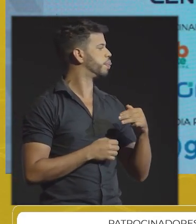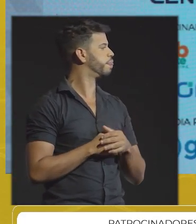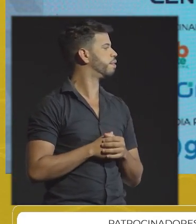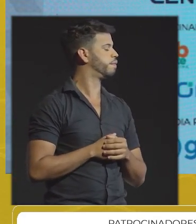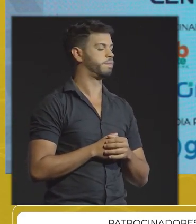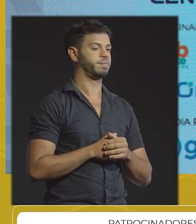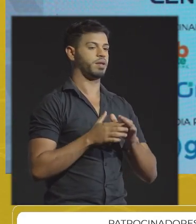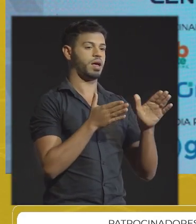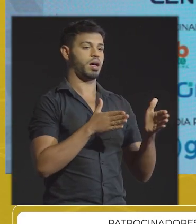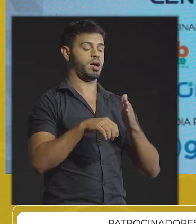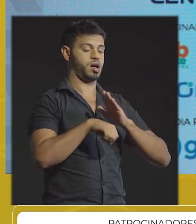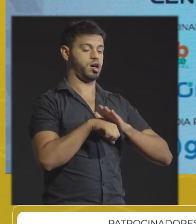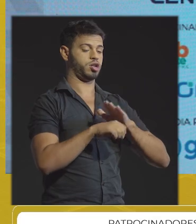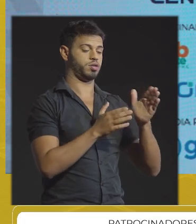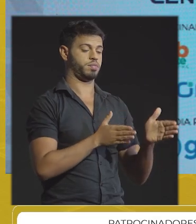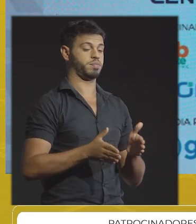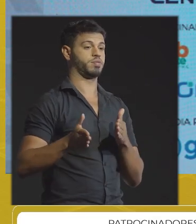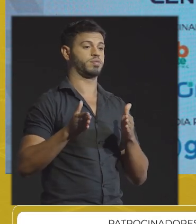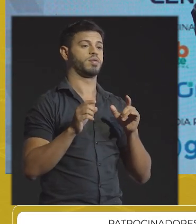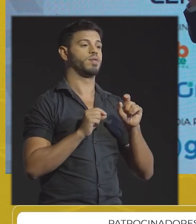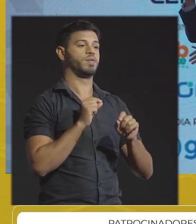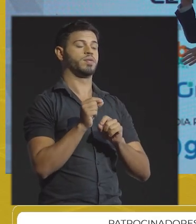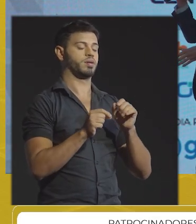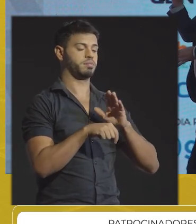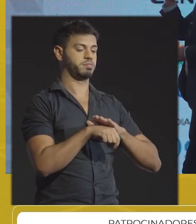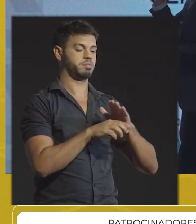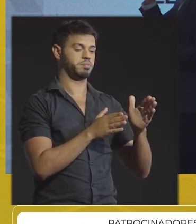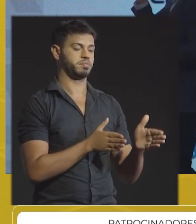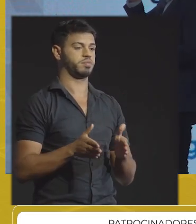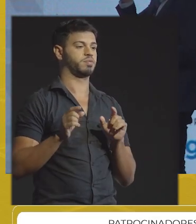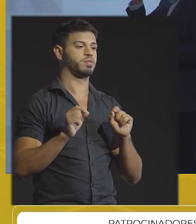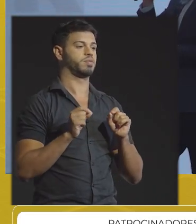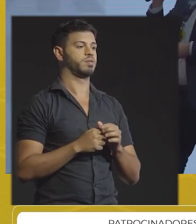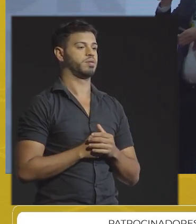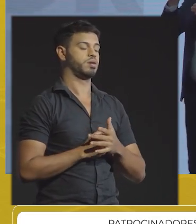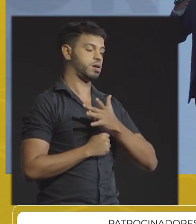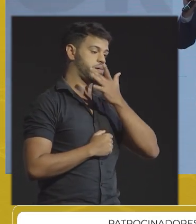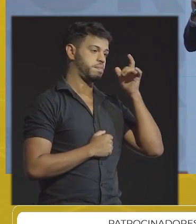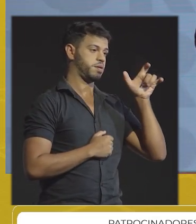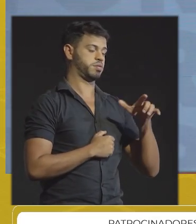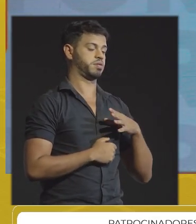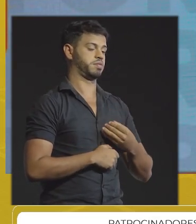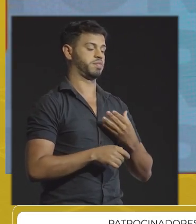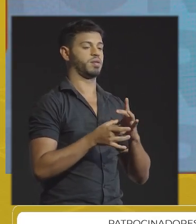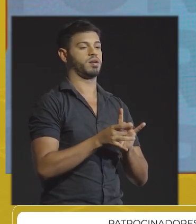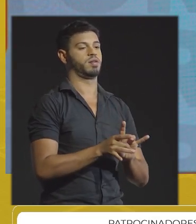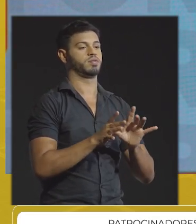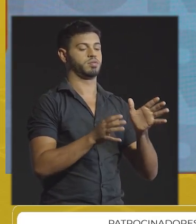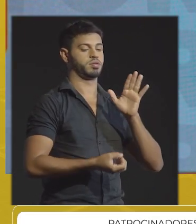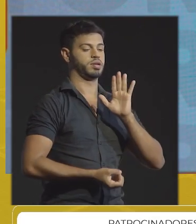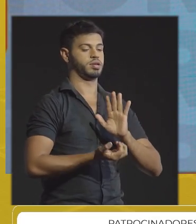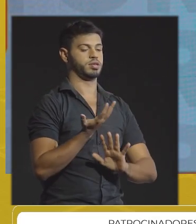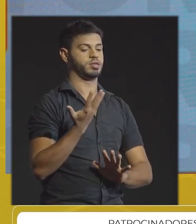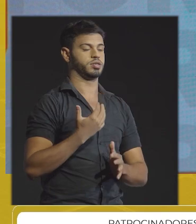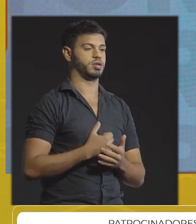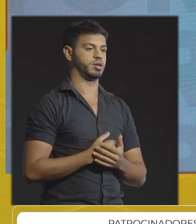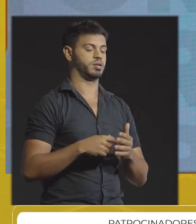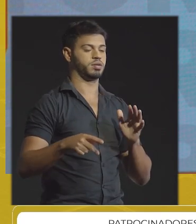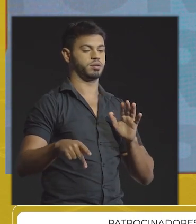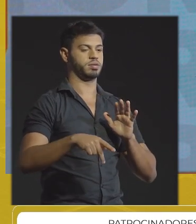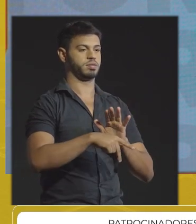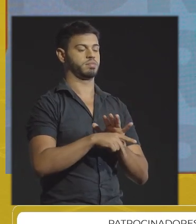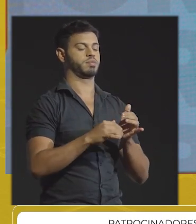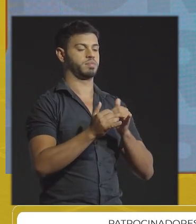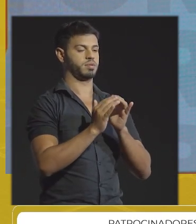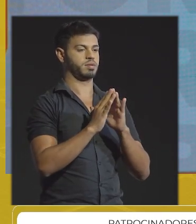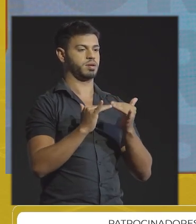autoprodutor pessoal conceitualmente o que que é é aquele que tá autorizado a Gerar a sua própria